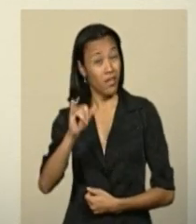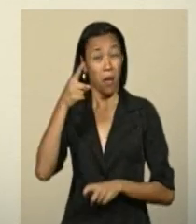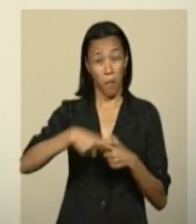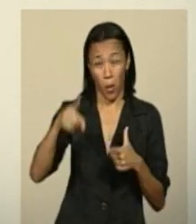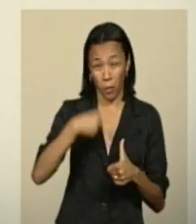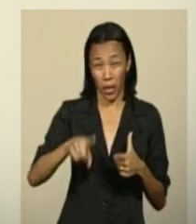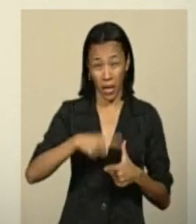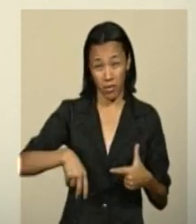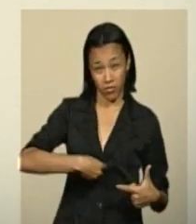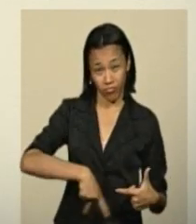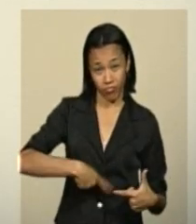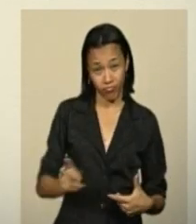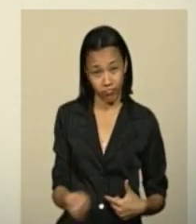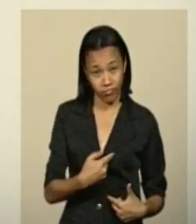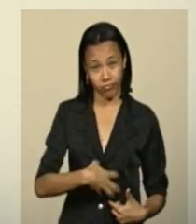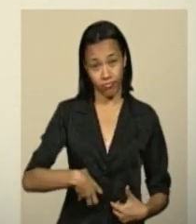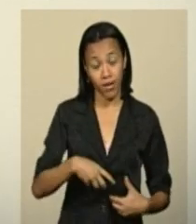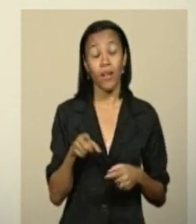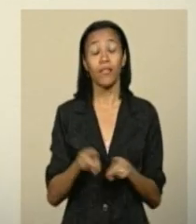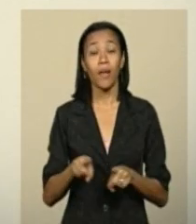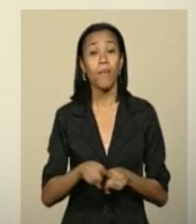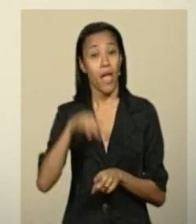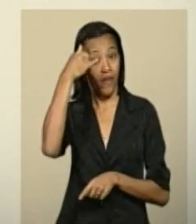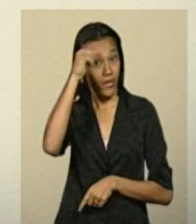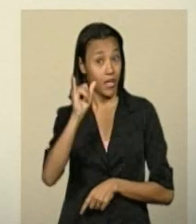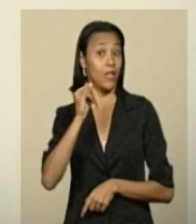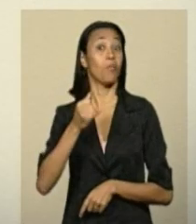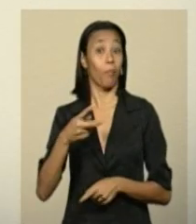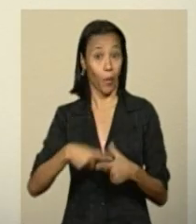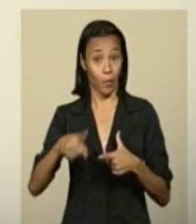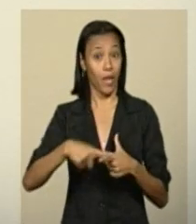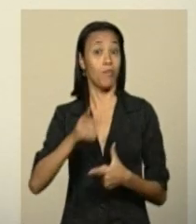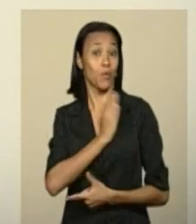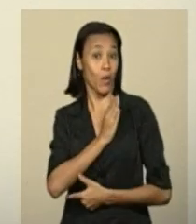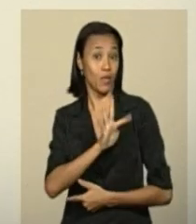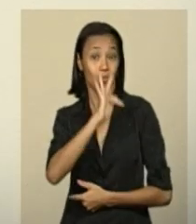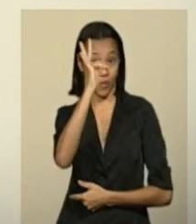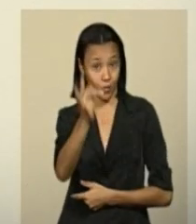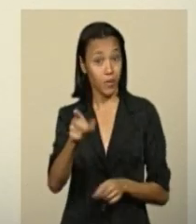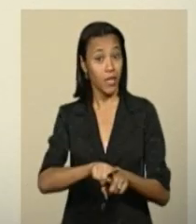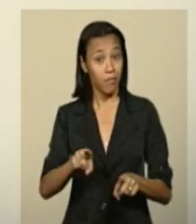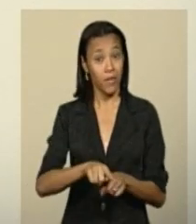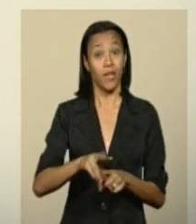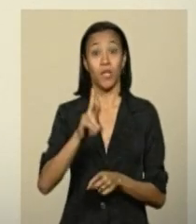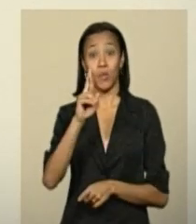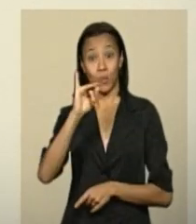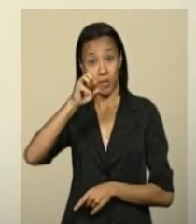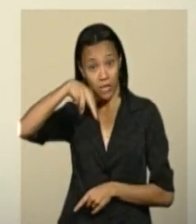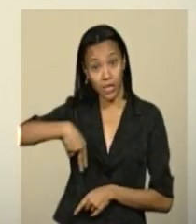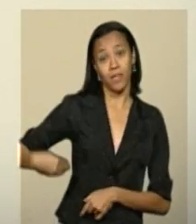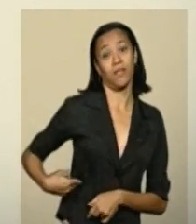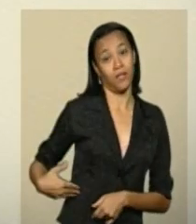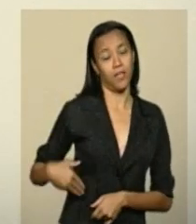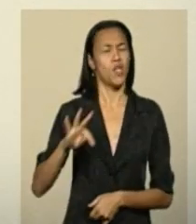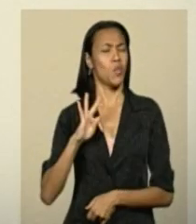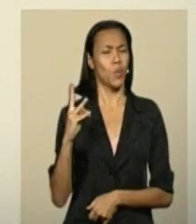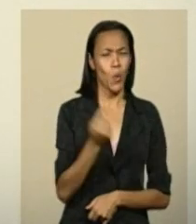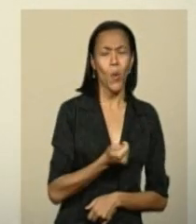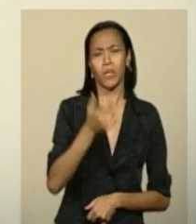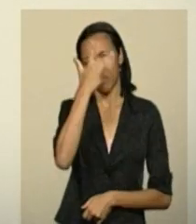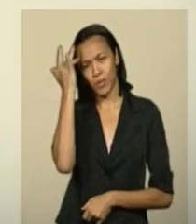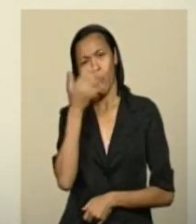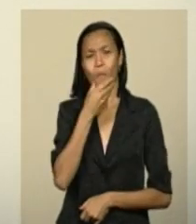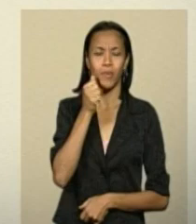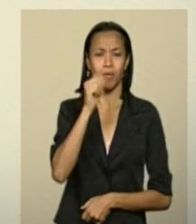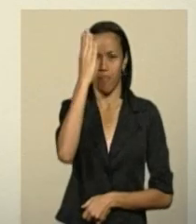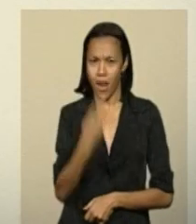de digestão prevenindo problemas no coração e até nos rins todos os brasileiros e brasileiras merecem